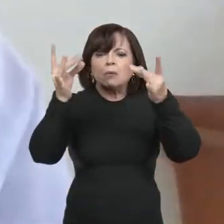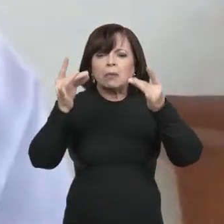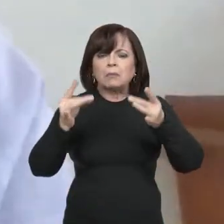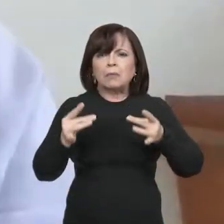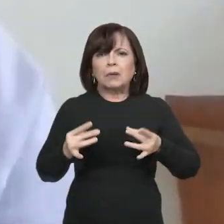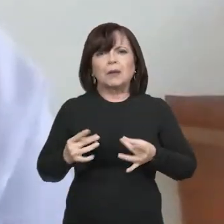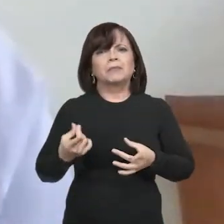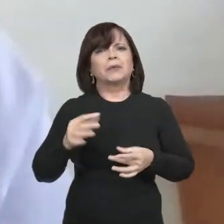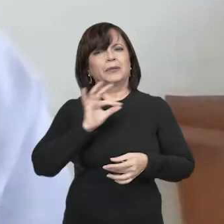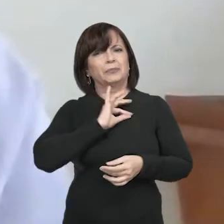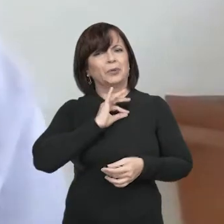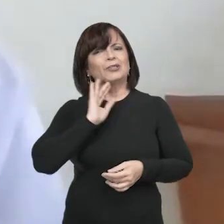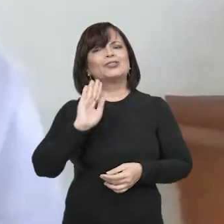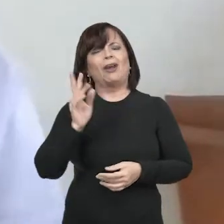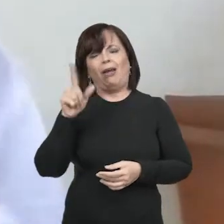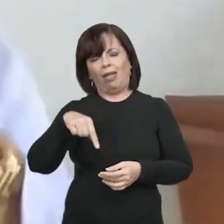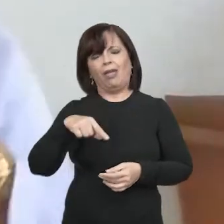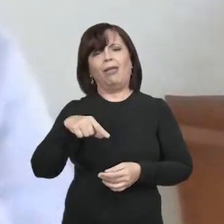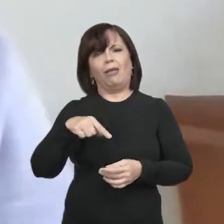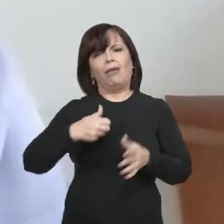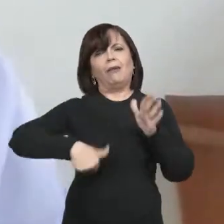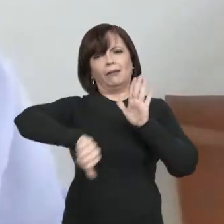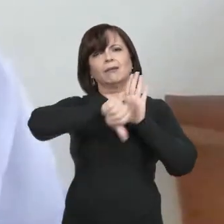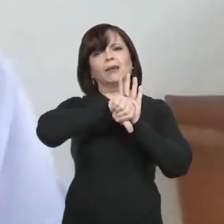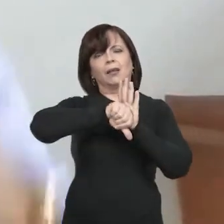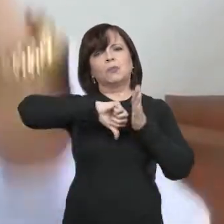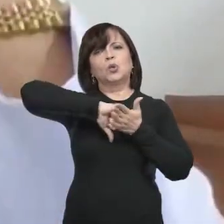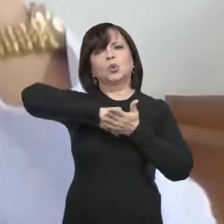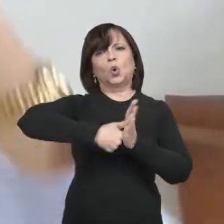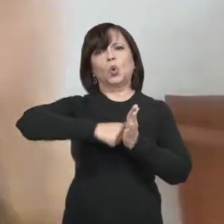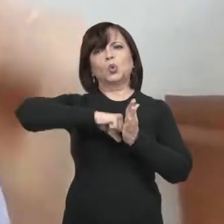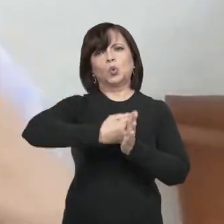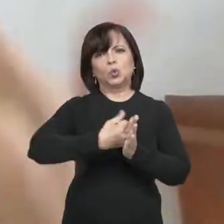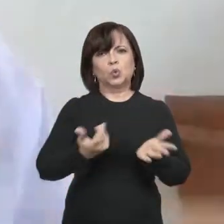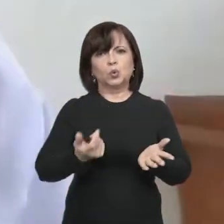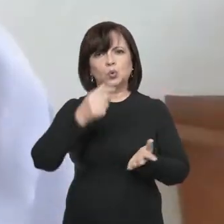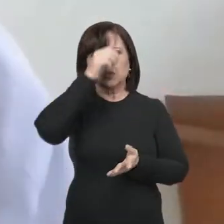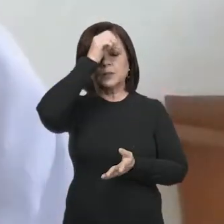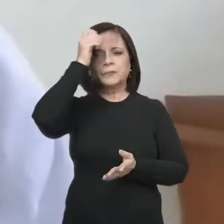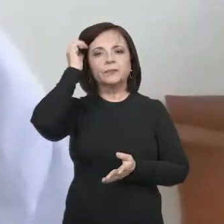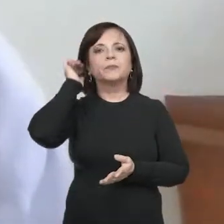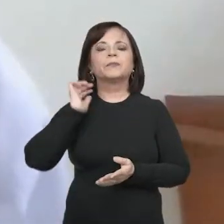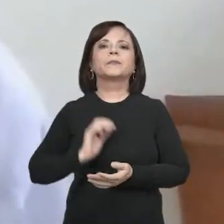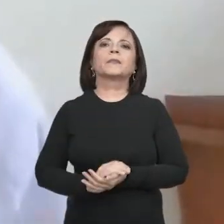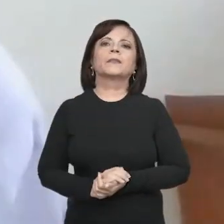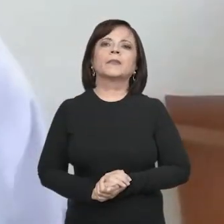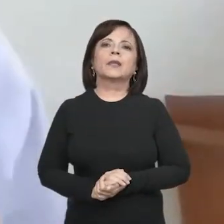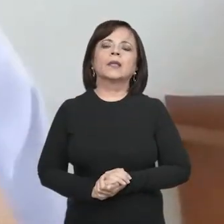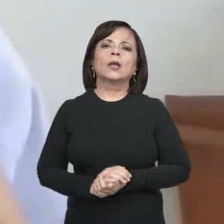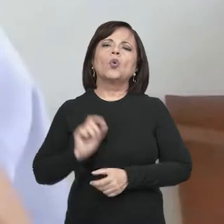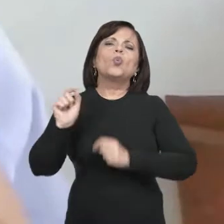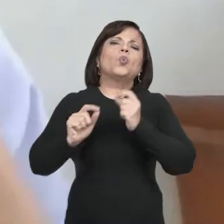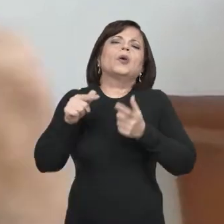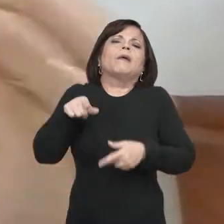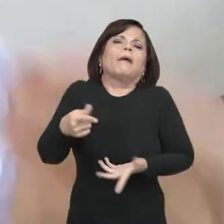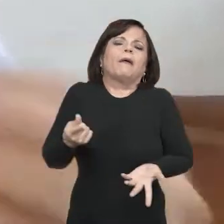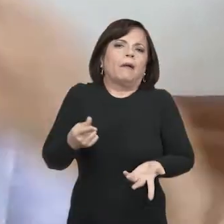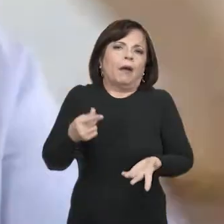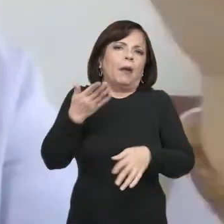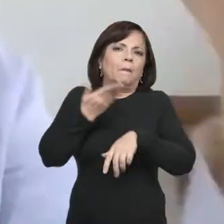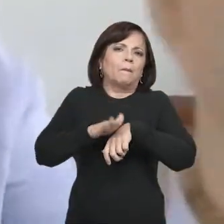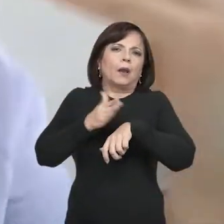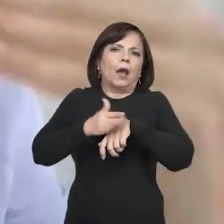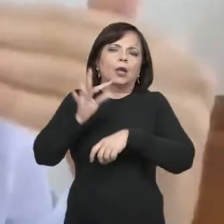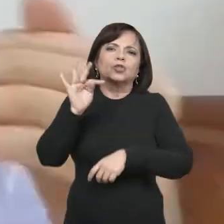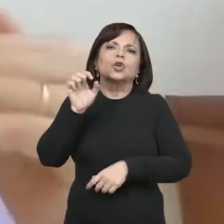narrado, a autoridade policial já entendeu pela prática de crime de tortura. O que seria a prática do crime de tortura? A